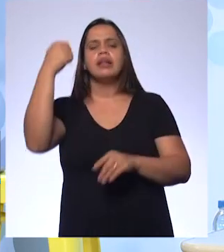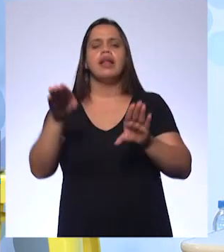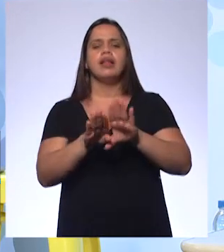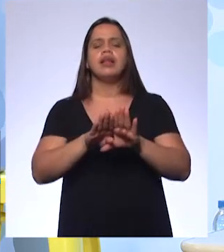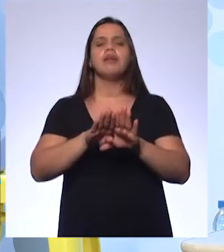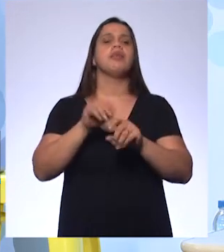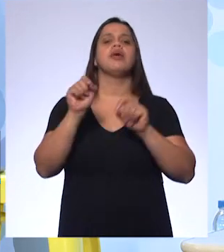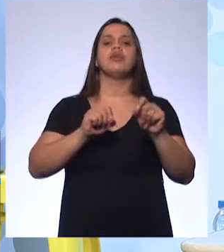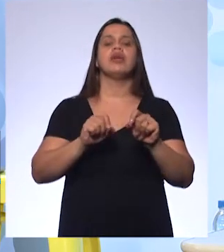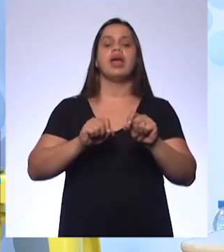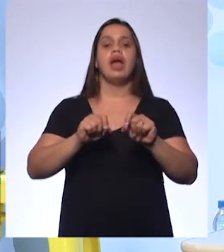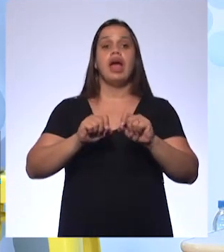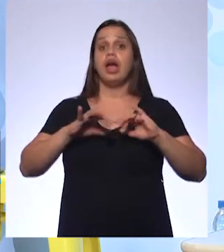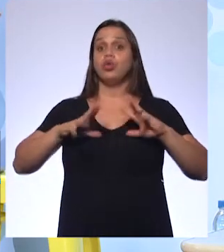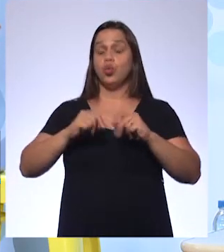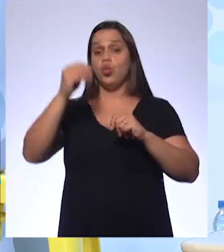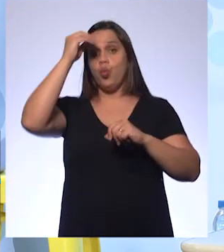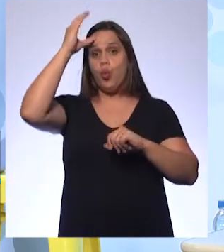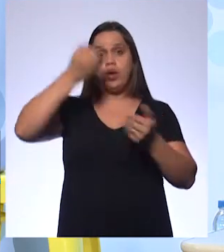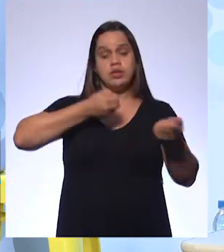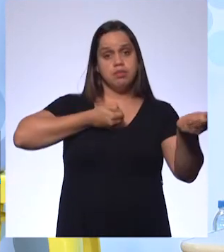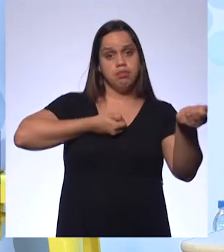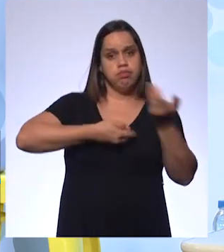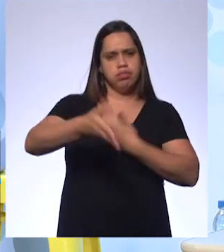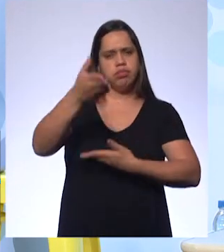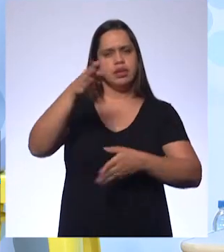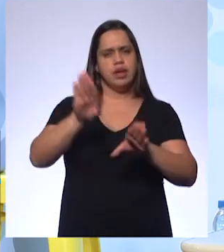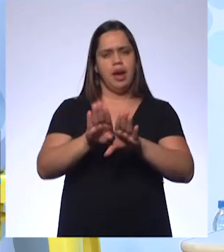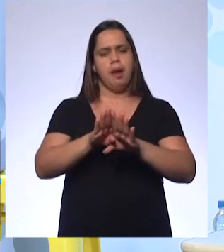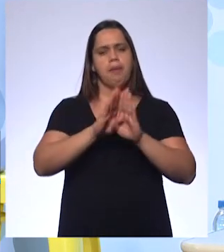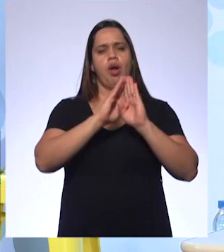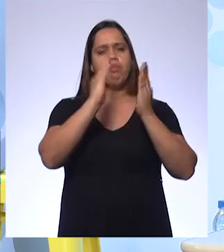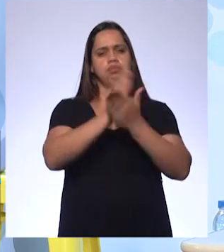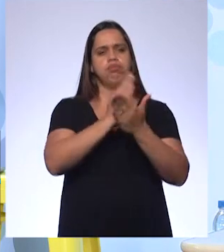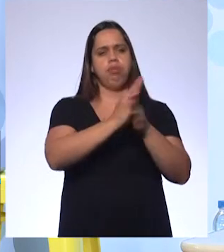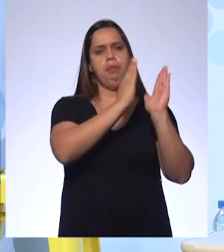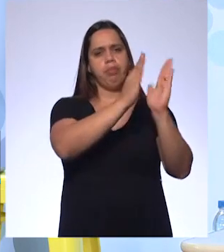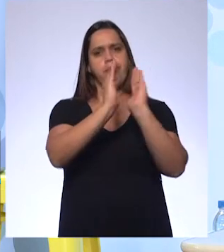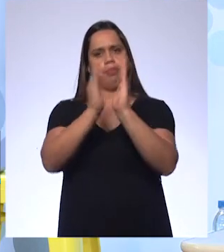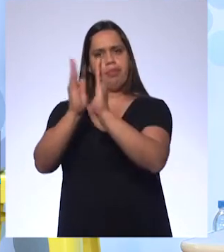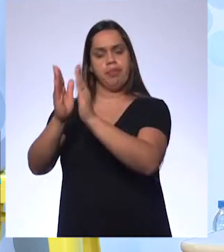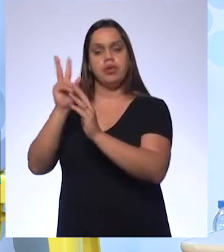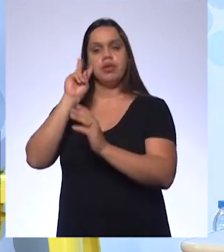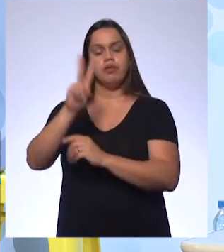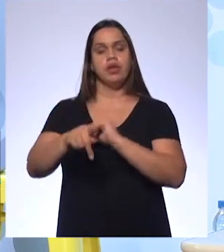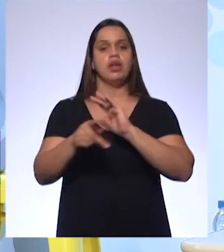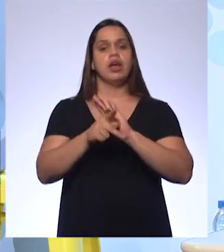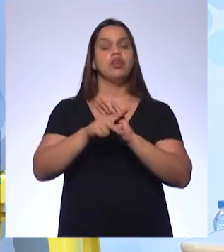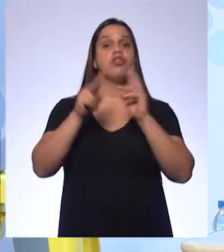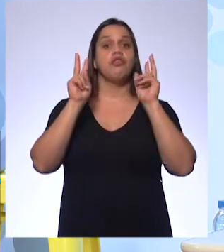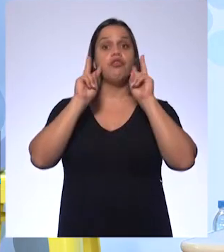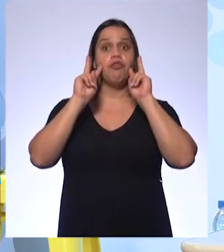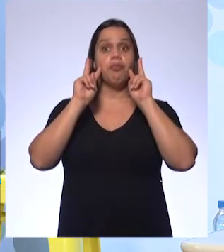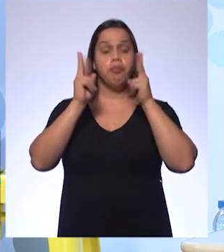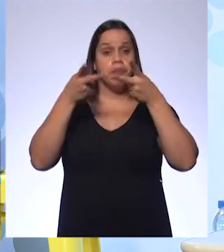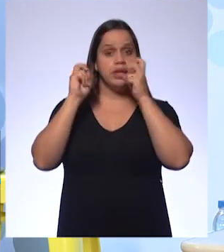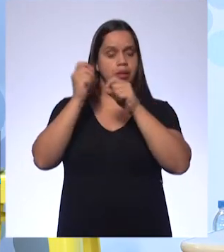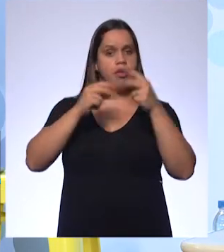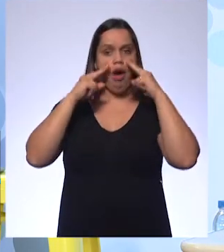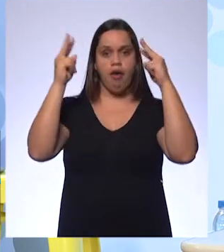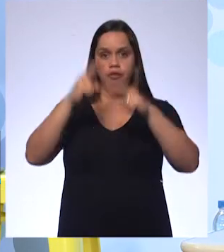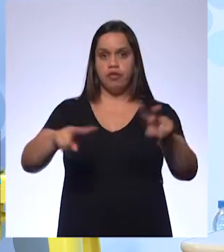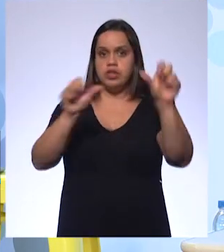enciclopédia, né, universalizar o conhecimento. Vejam aí as mudanças, né, de visão e de postura